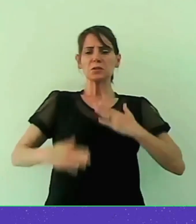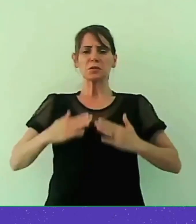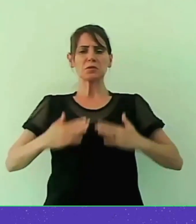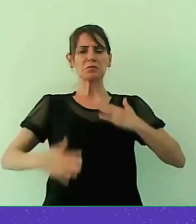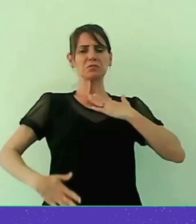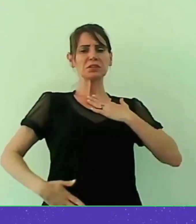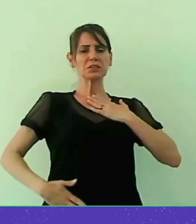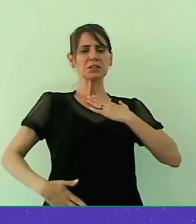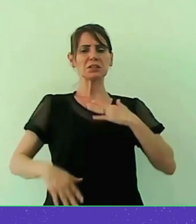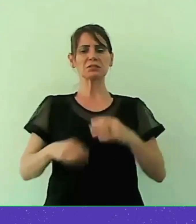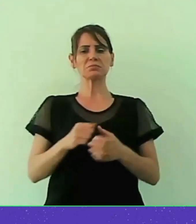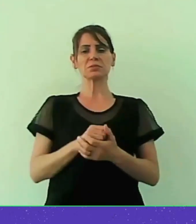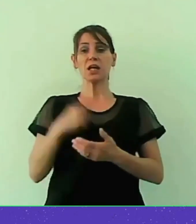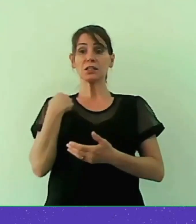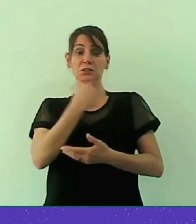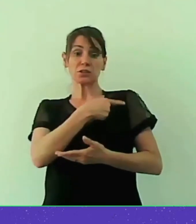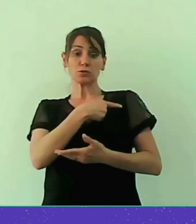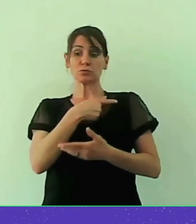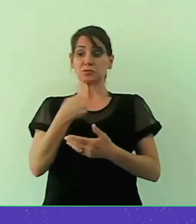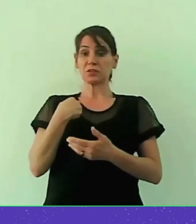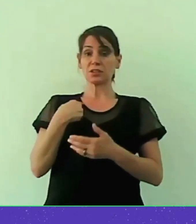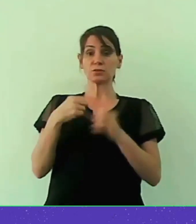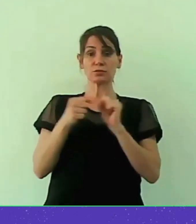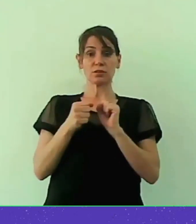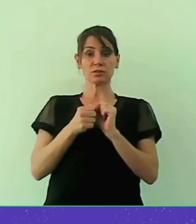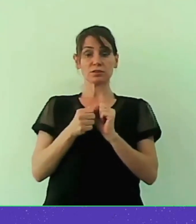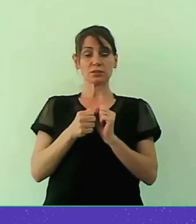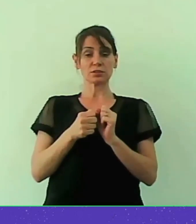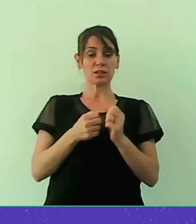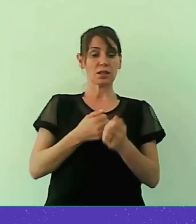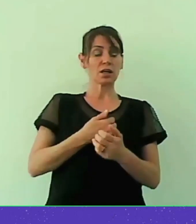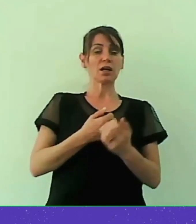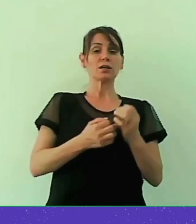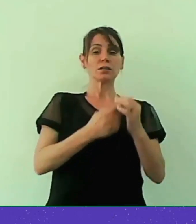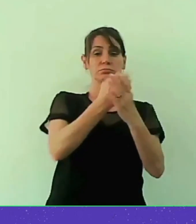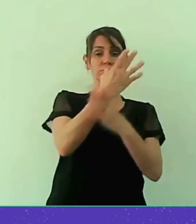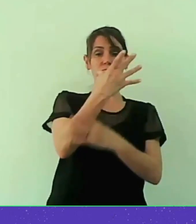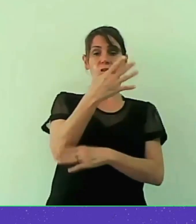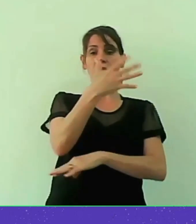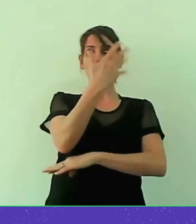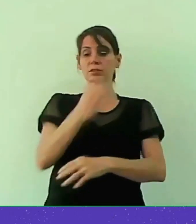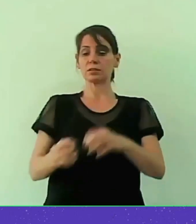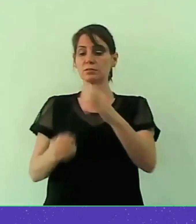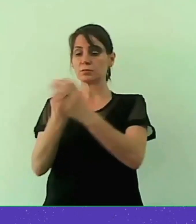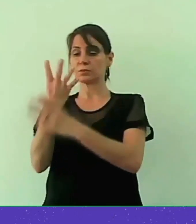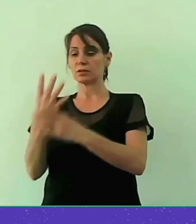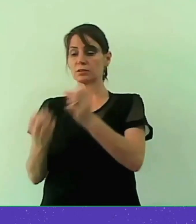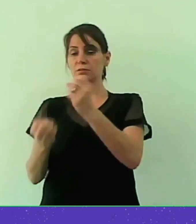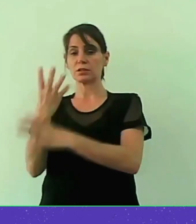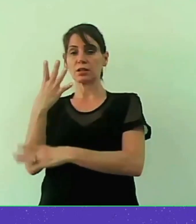Ele criou, todas as ervas que dão semente. Ele criou todas as árvores